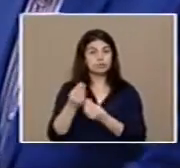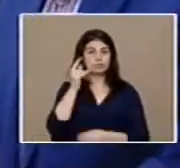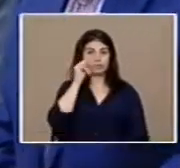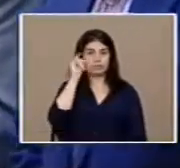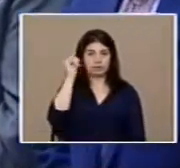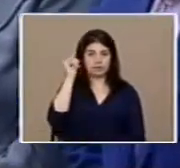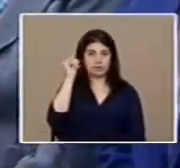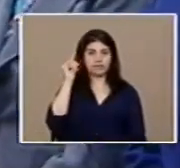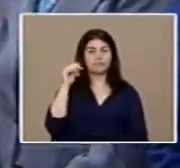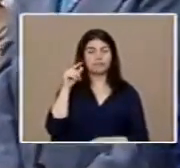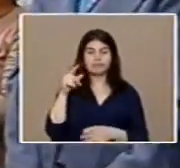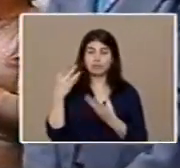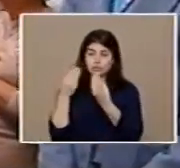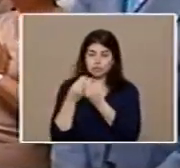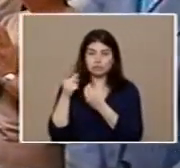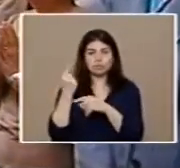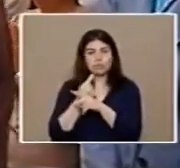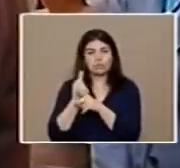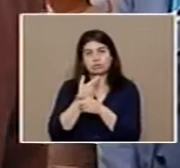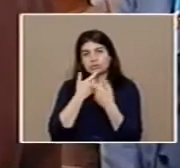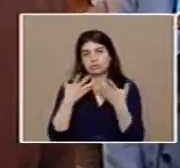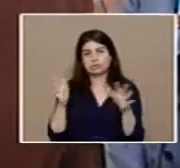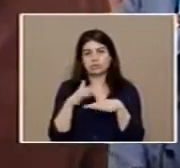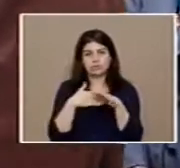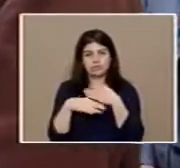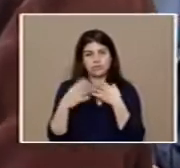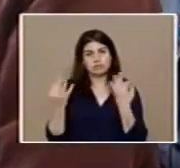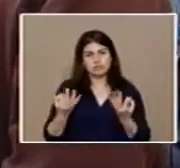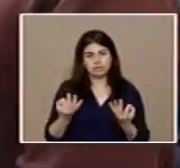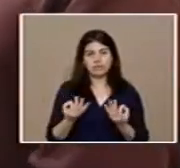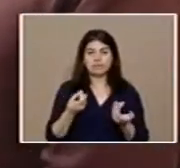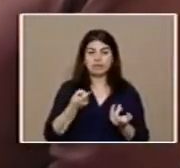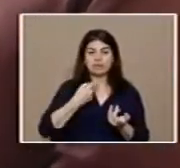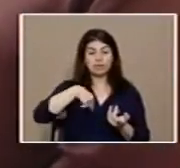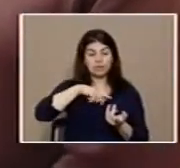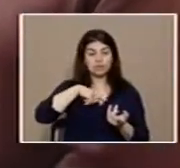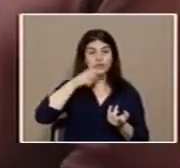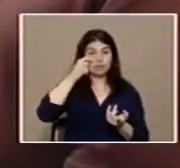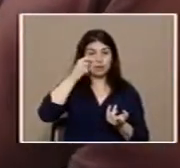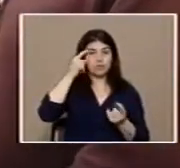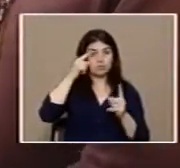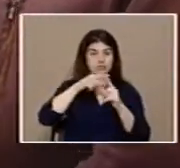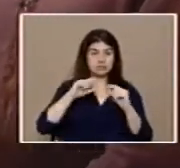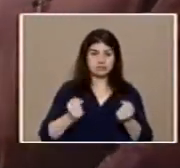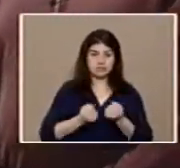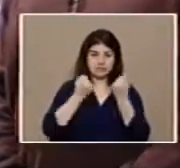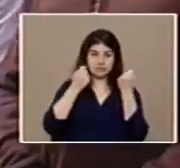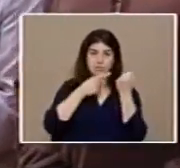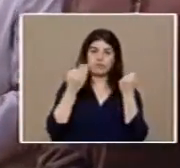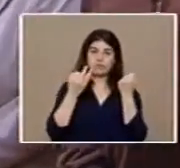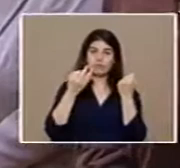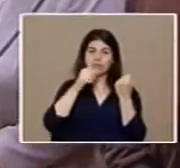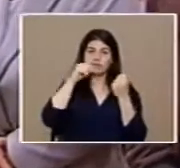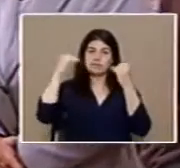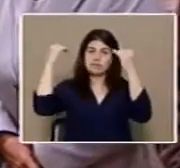por ele todas as coisas foram feitas nos homens para nossa salvação desceu dos céus